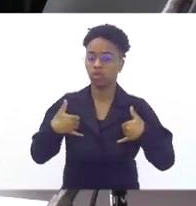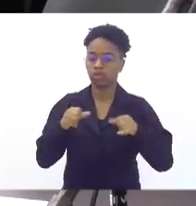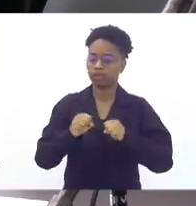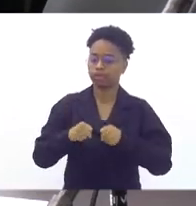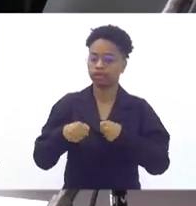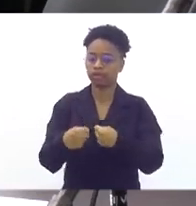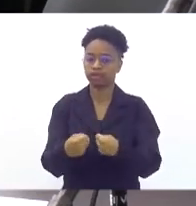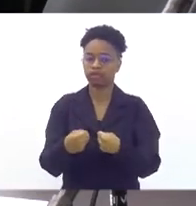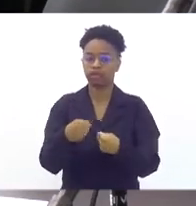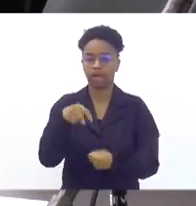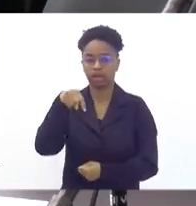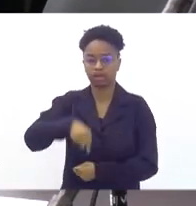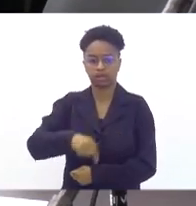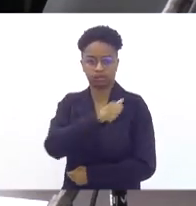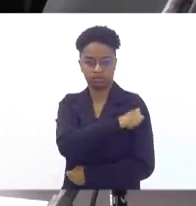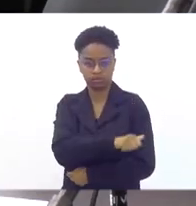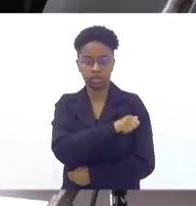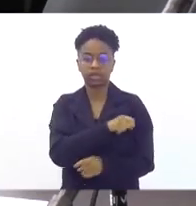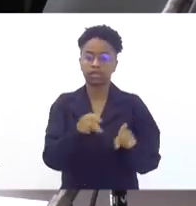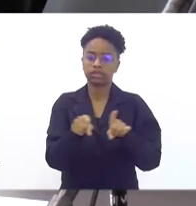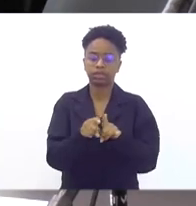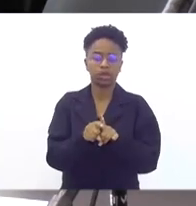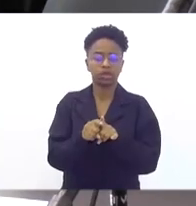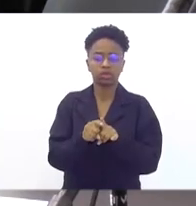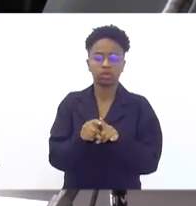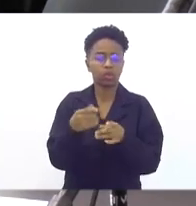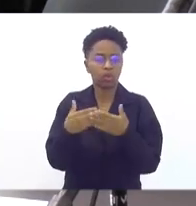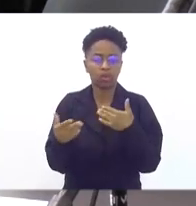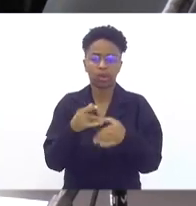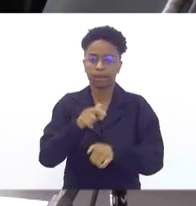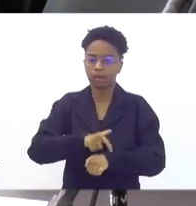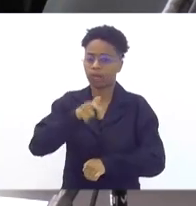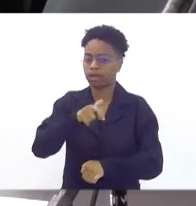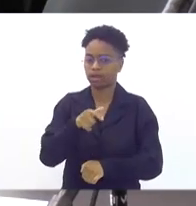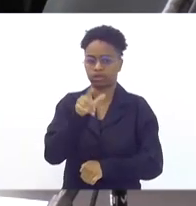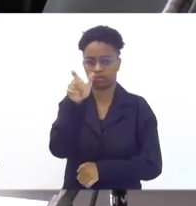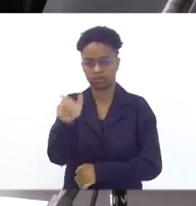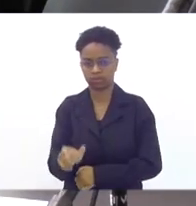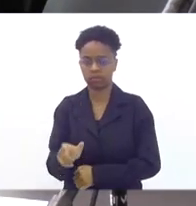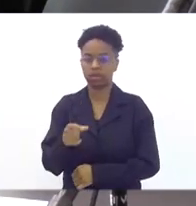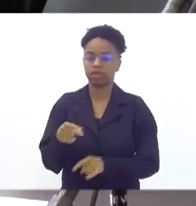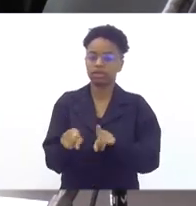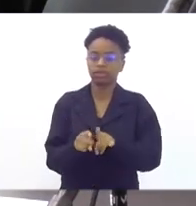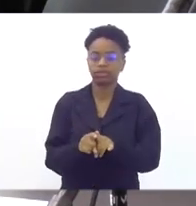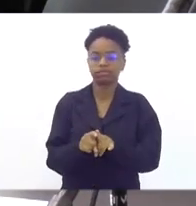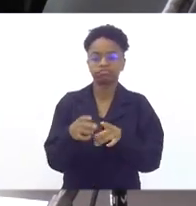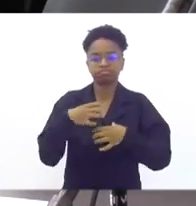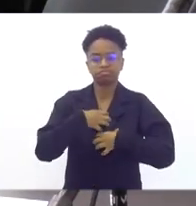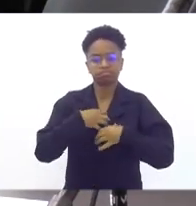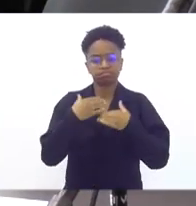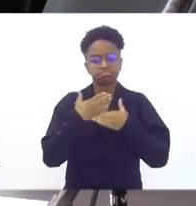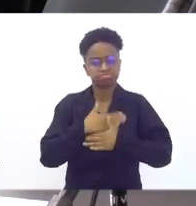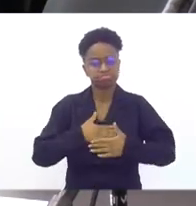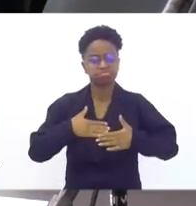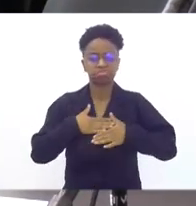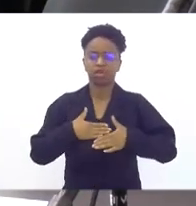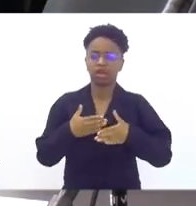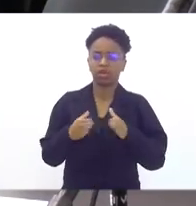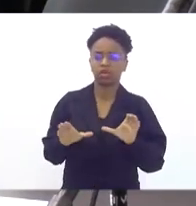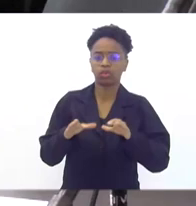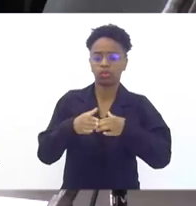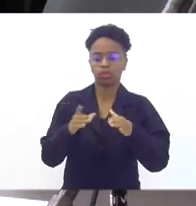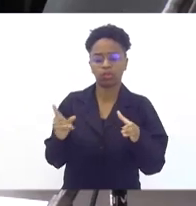desse estado em todo momento este homem público de modo que eu tenho muita honra de estar nessa comissão